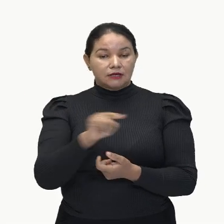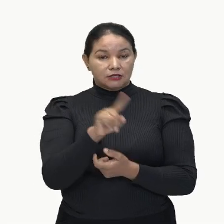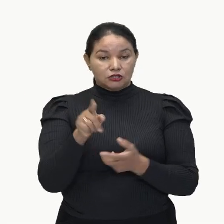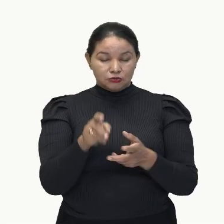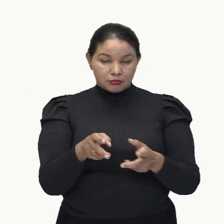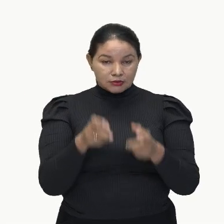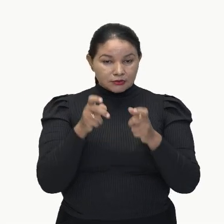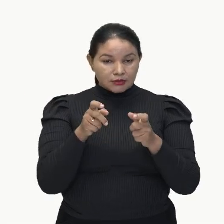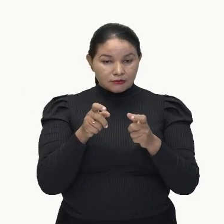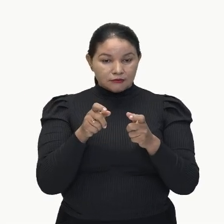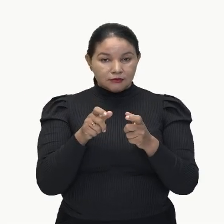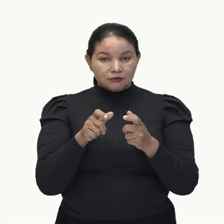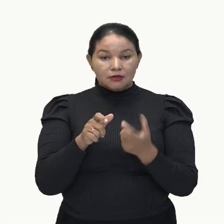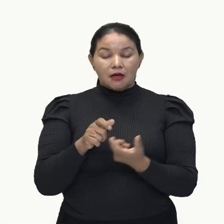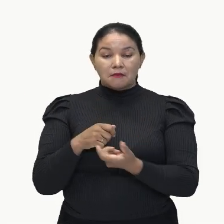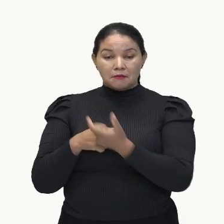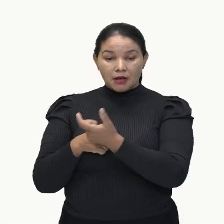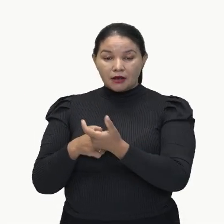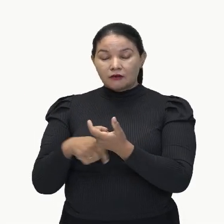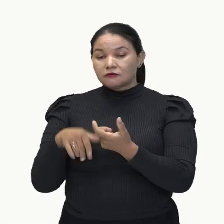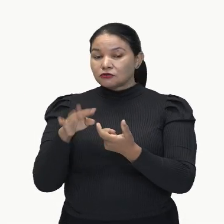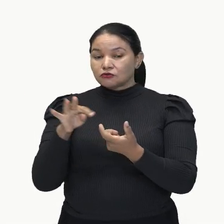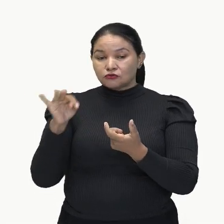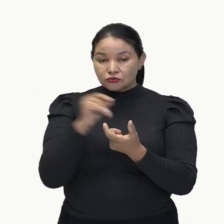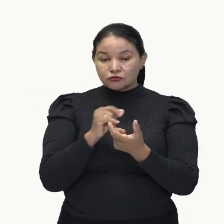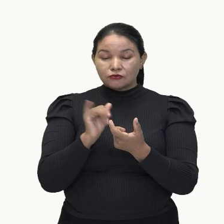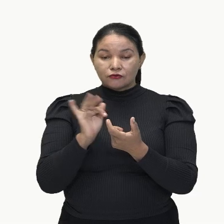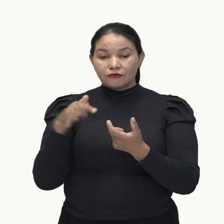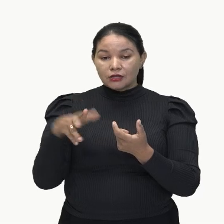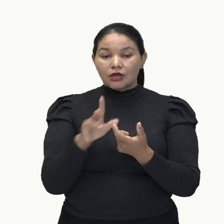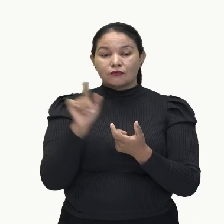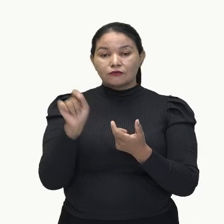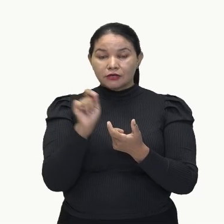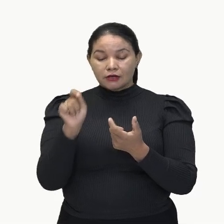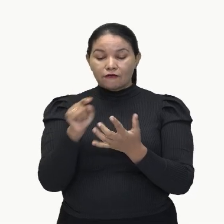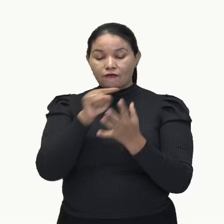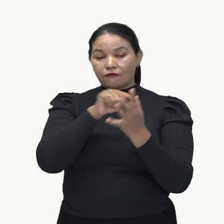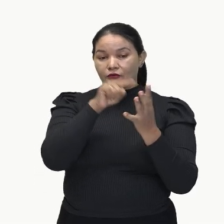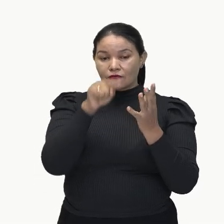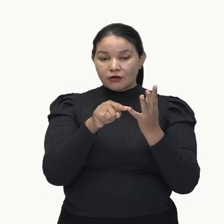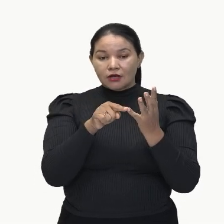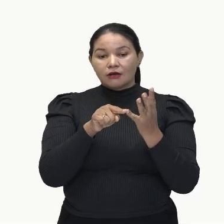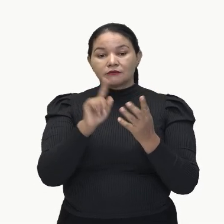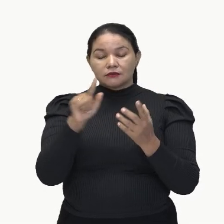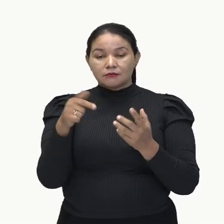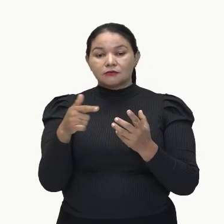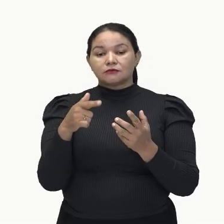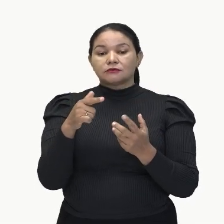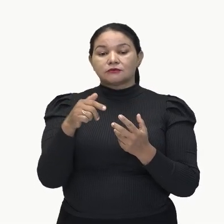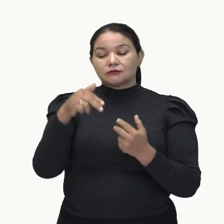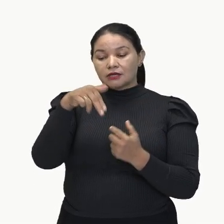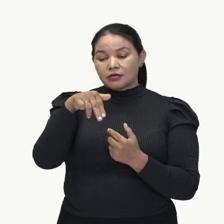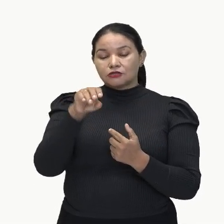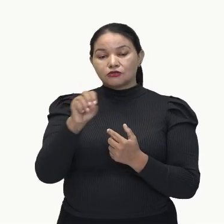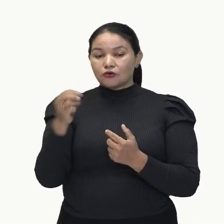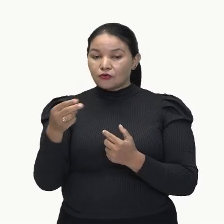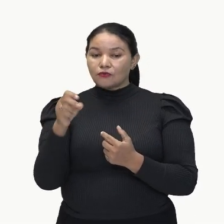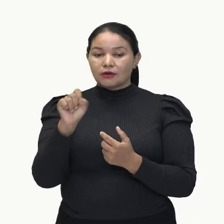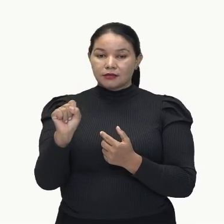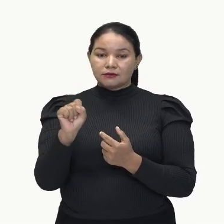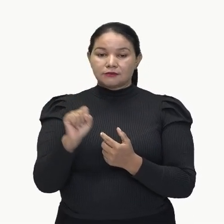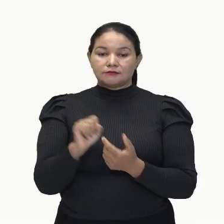palavras todas terminam em vogal seguidas de n ou s como tobogã ressus e a